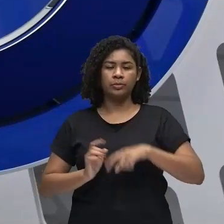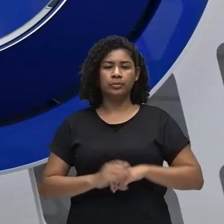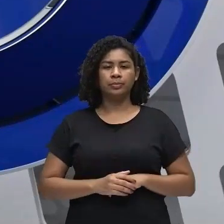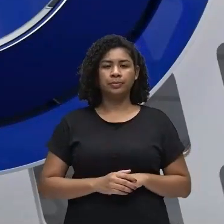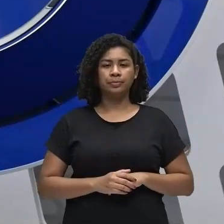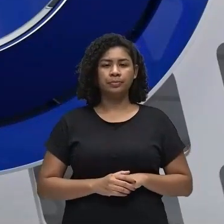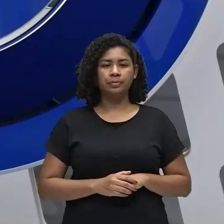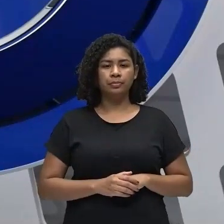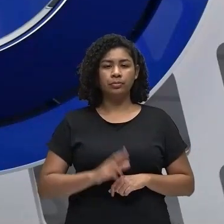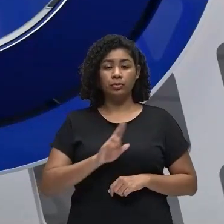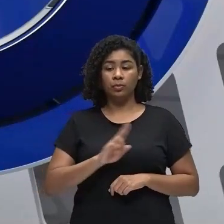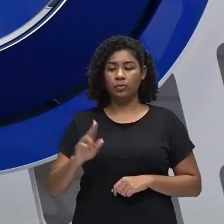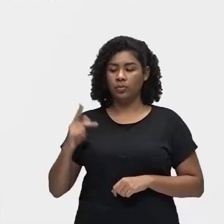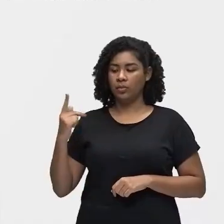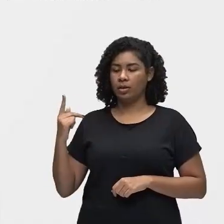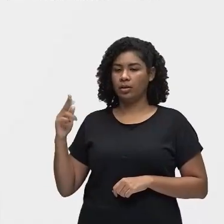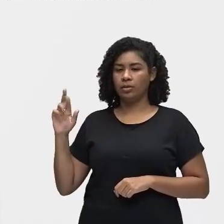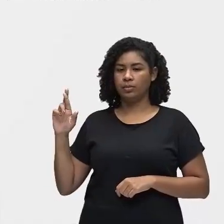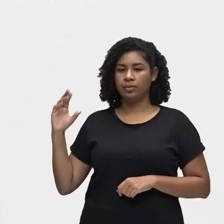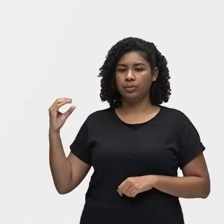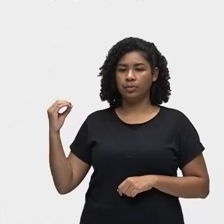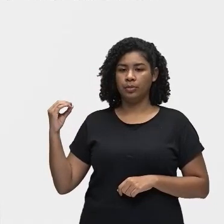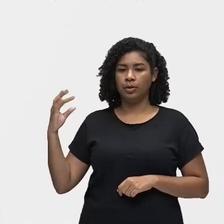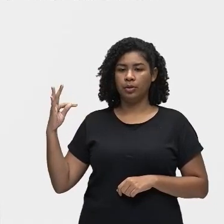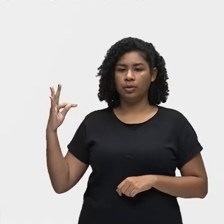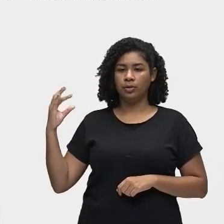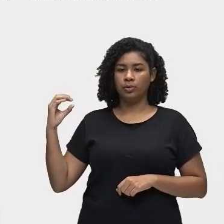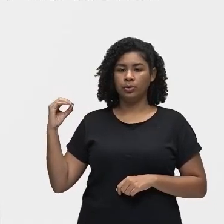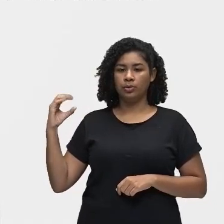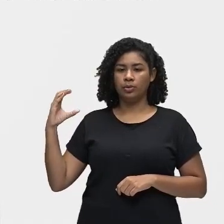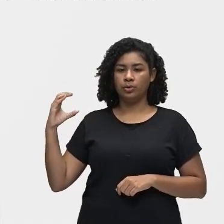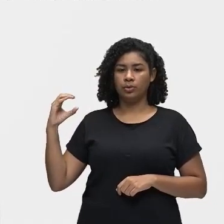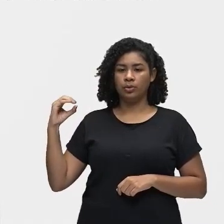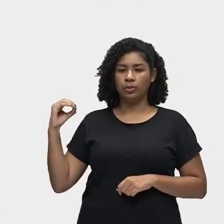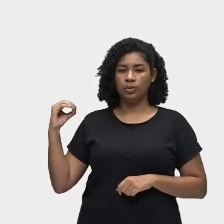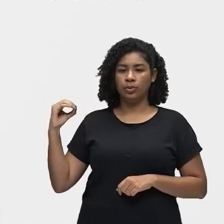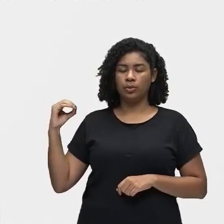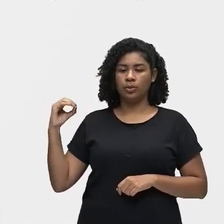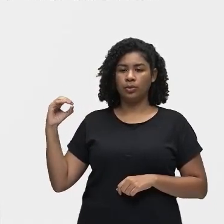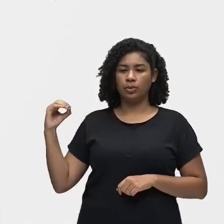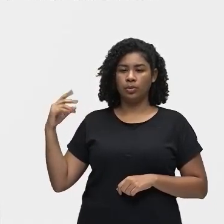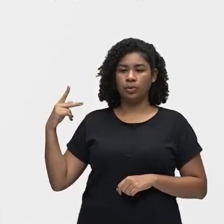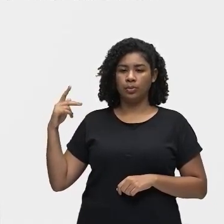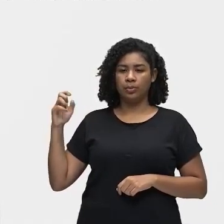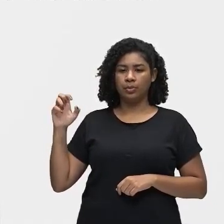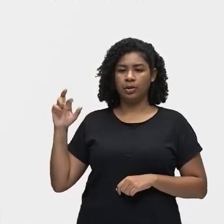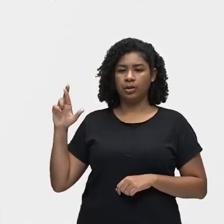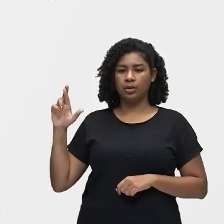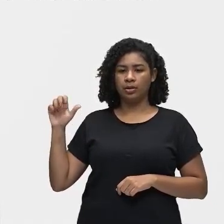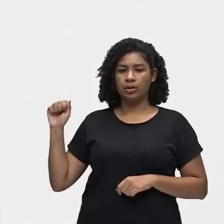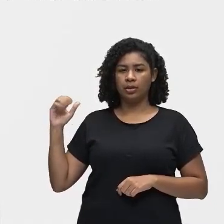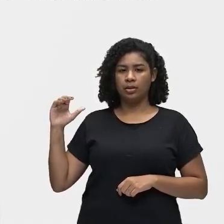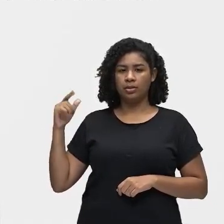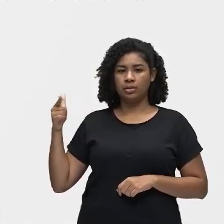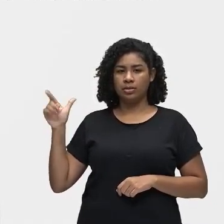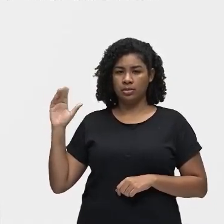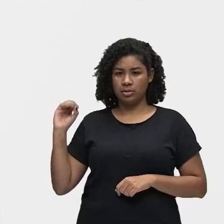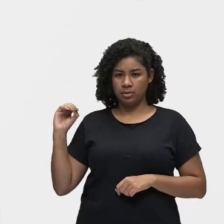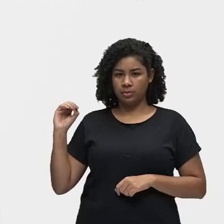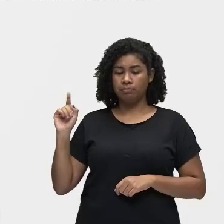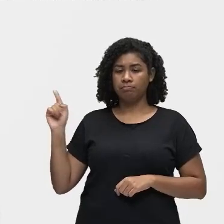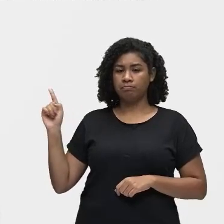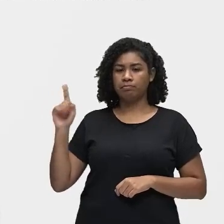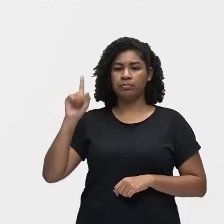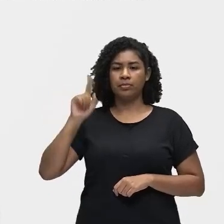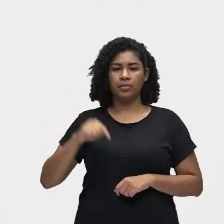a protocooperação. Olha só a imagem que eu trouxe para vocês. É a associação entre 2